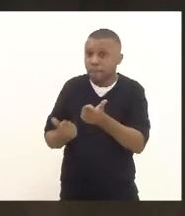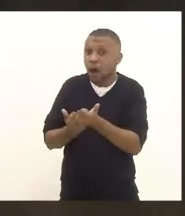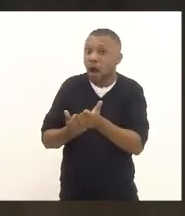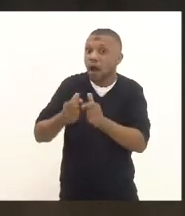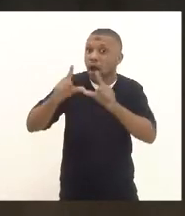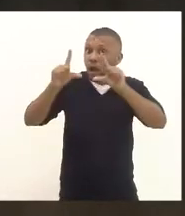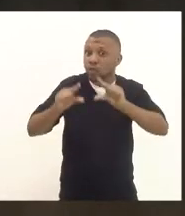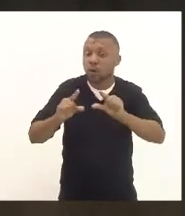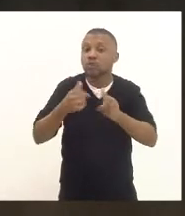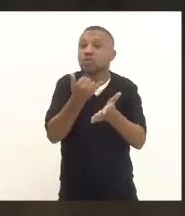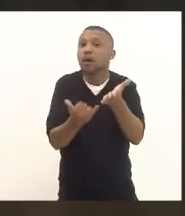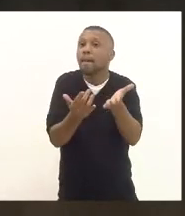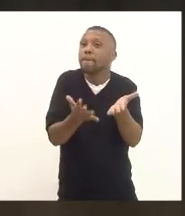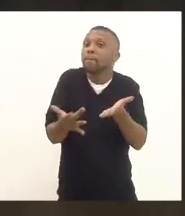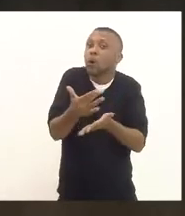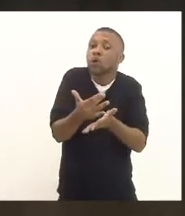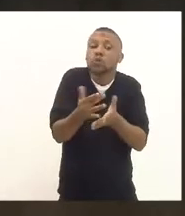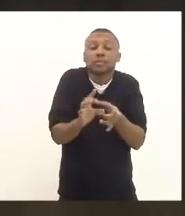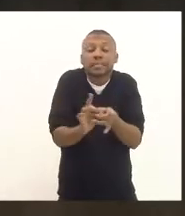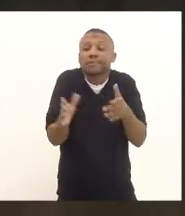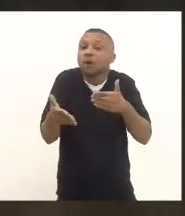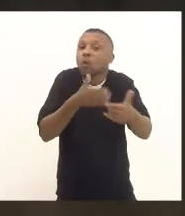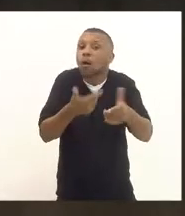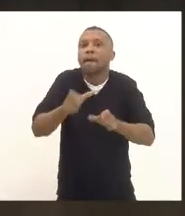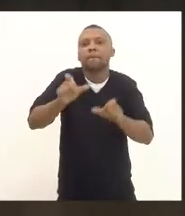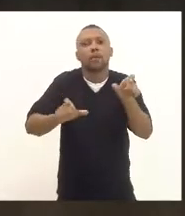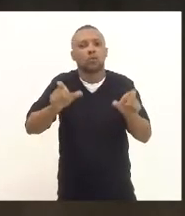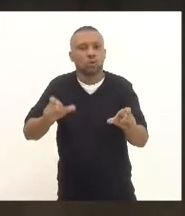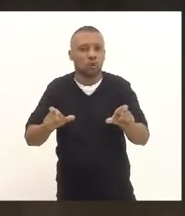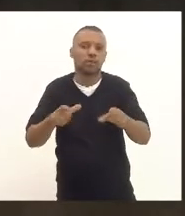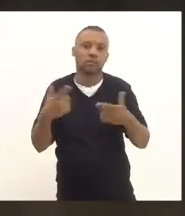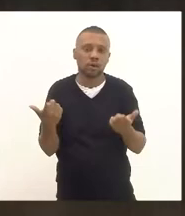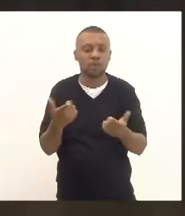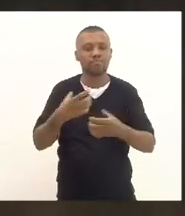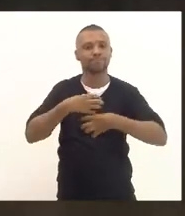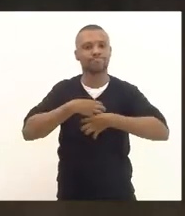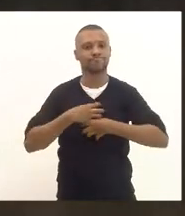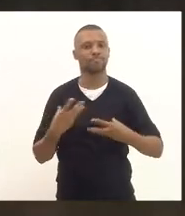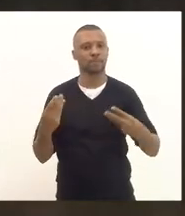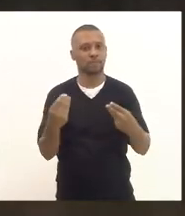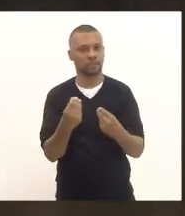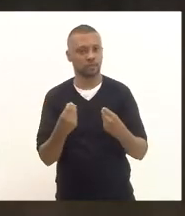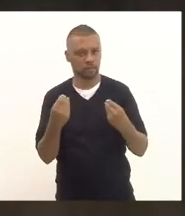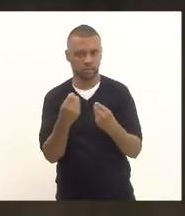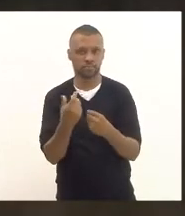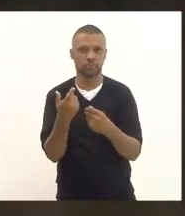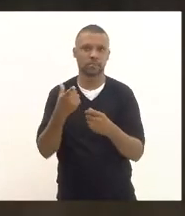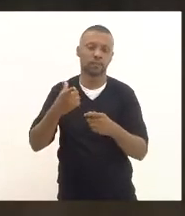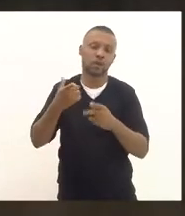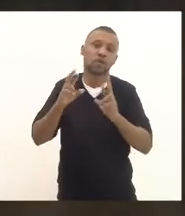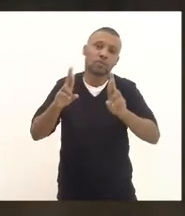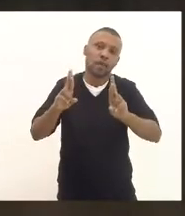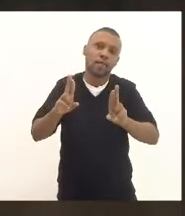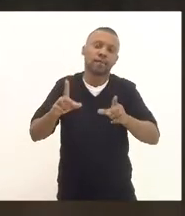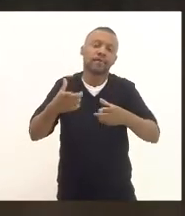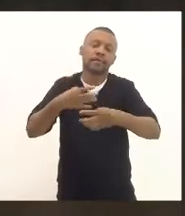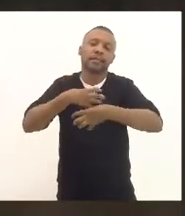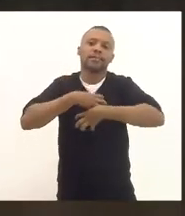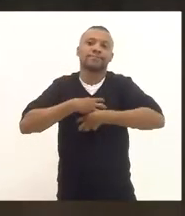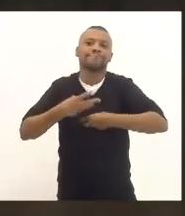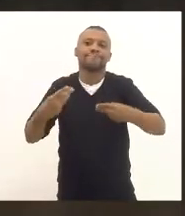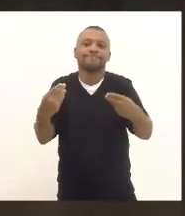qualquer tempo pelo motivo que for e para quem quer que seja então dado essa sensibilidade eu espero que o Senhor tem a mesma sensibilidade